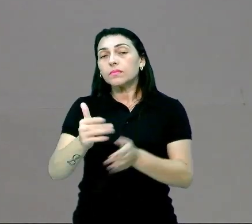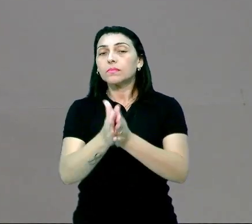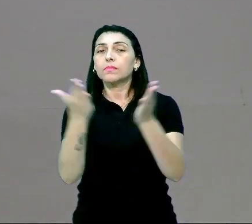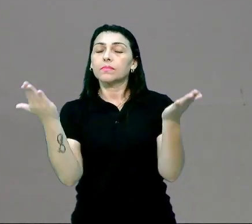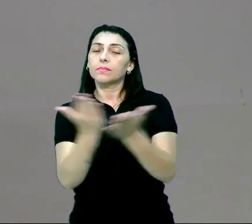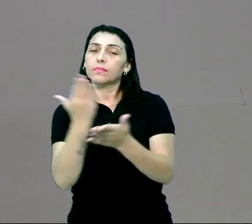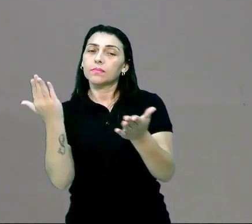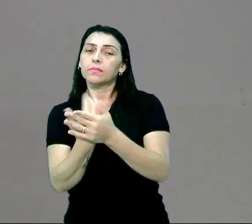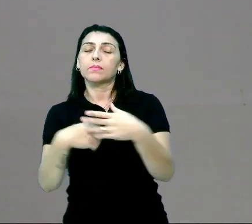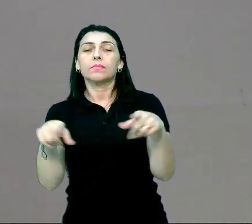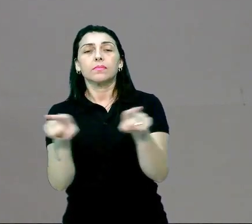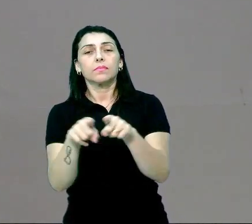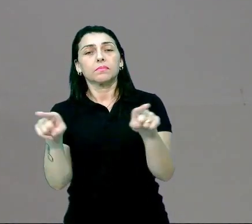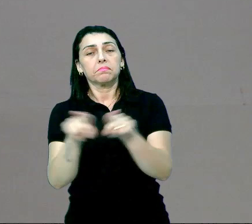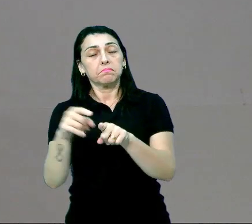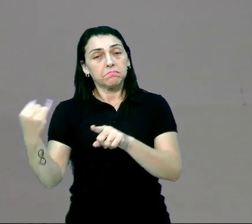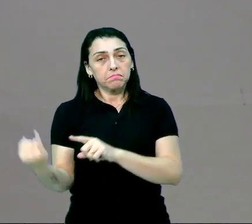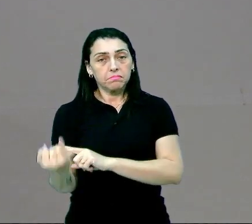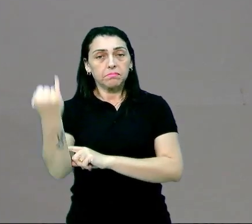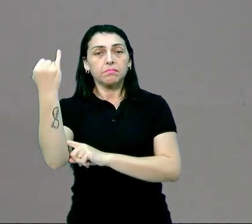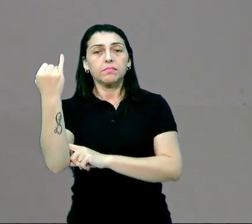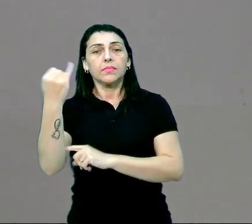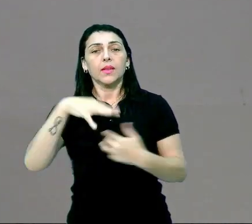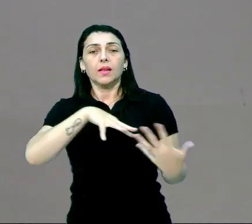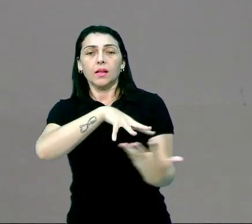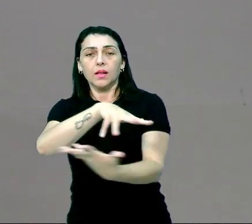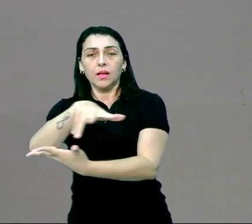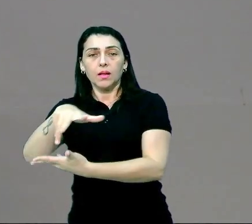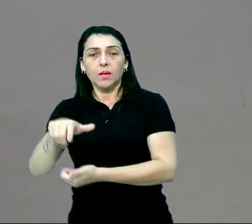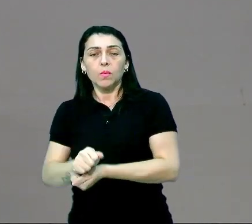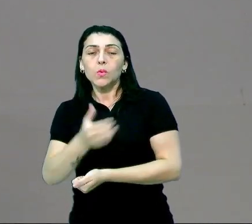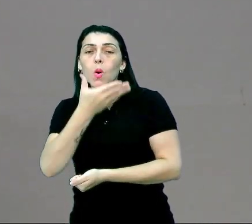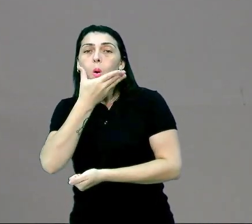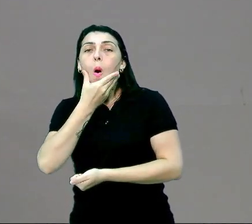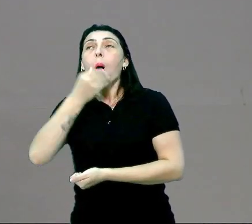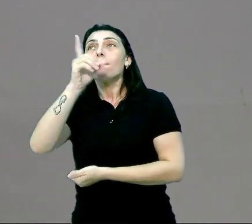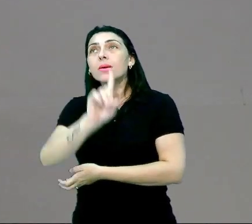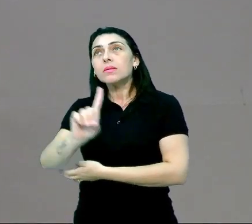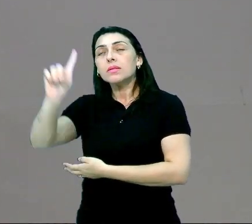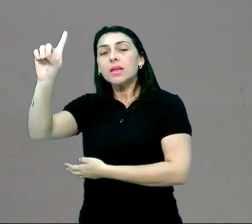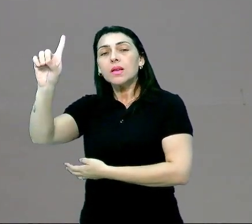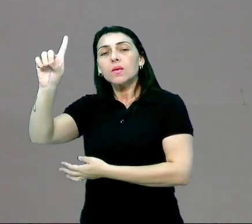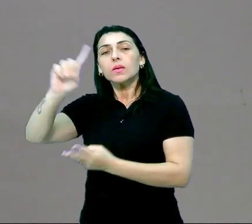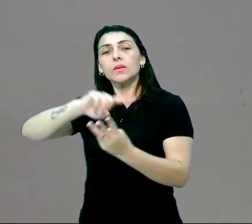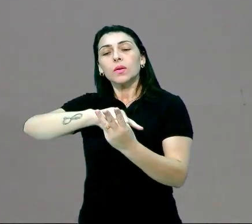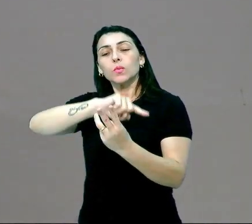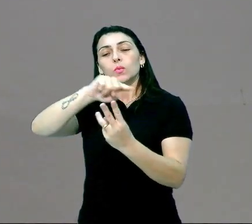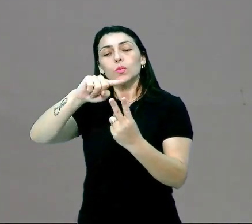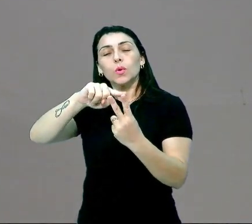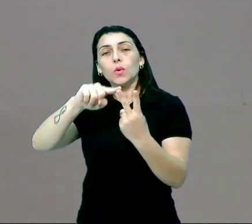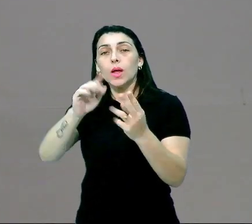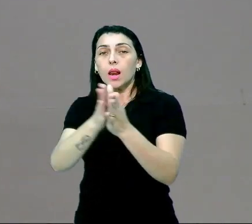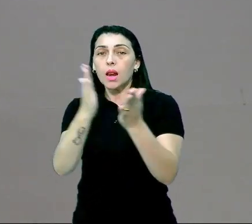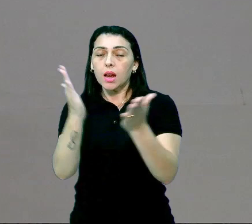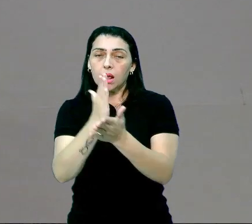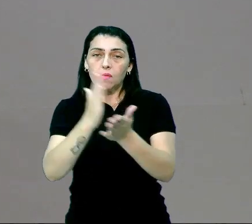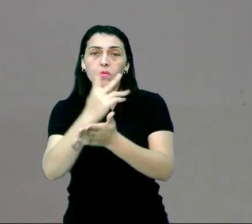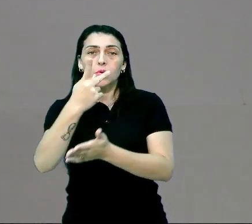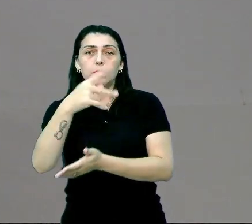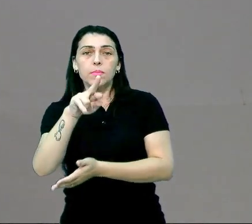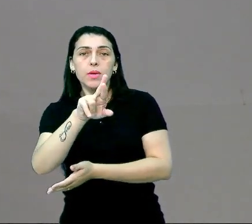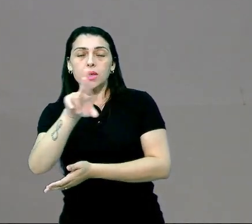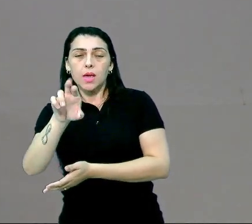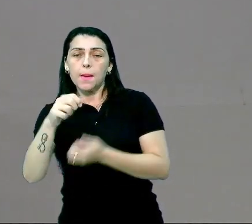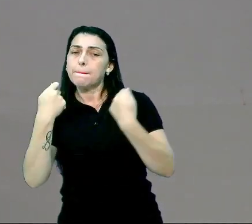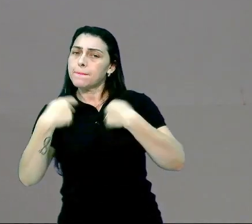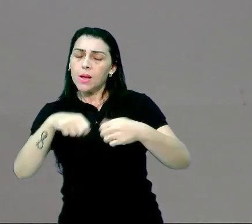que também não deixa de ter grande importância, é Mundo, Homem e Deus. São duas obras de Pierre Teilhard de Chardin